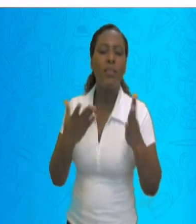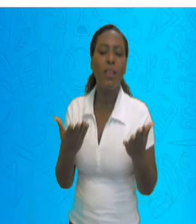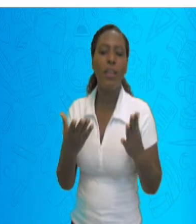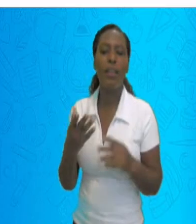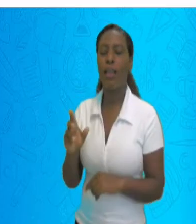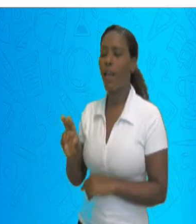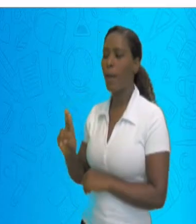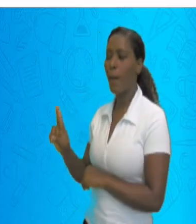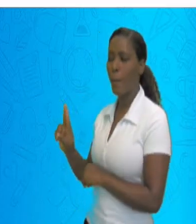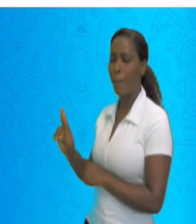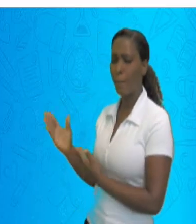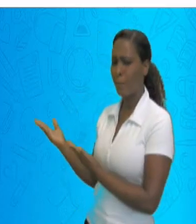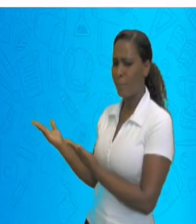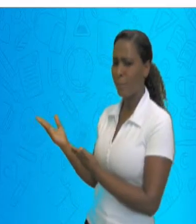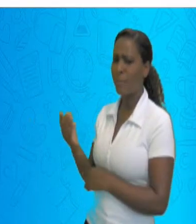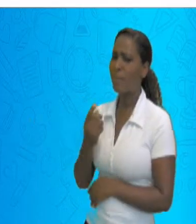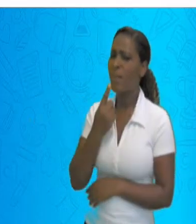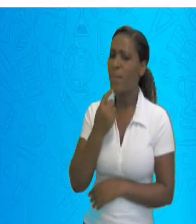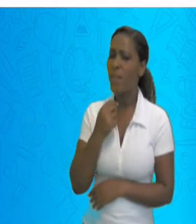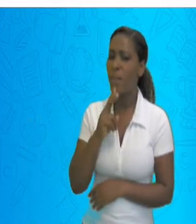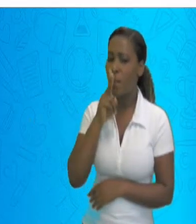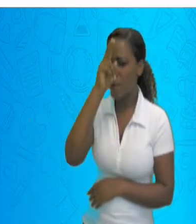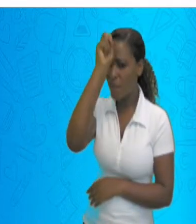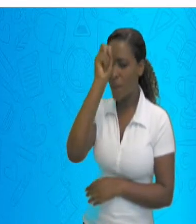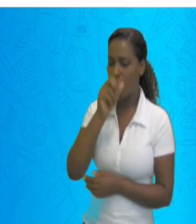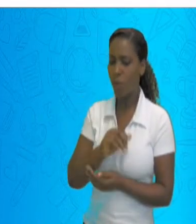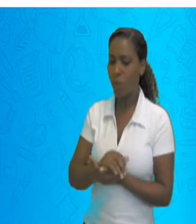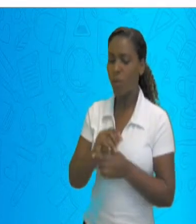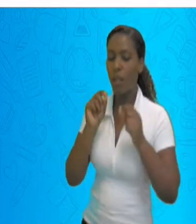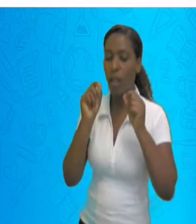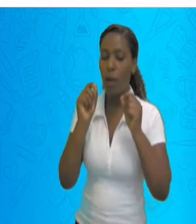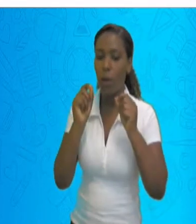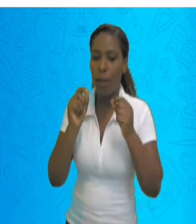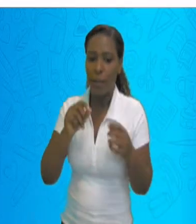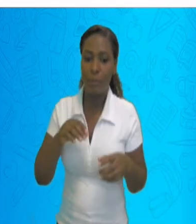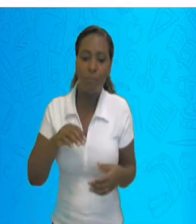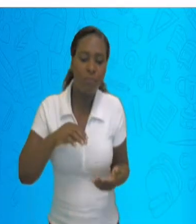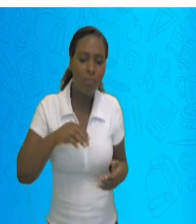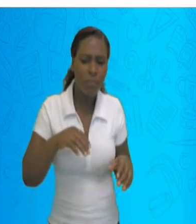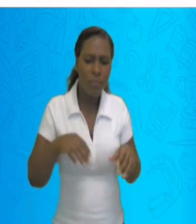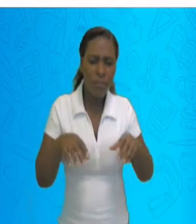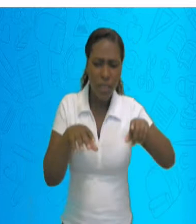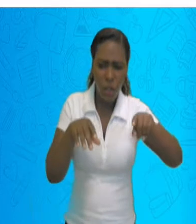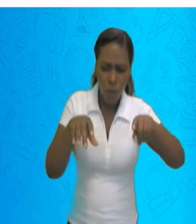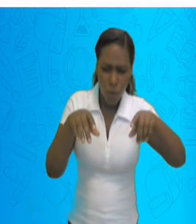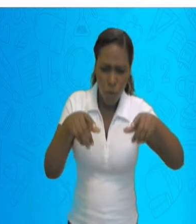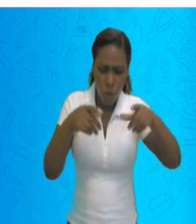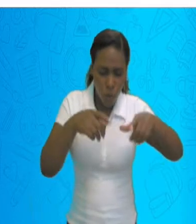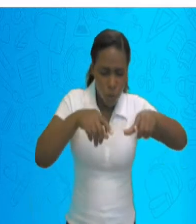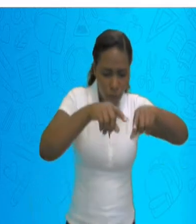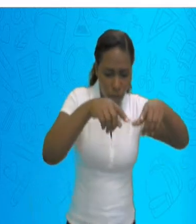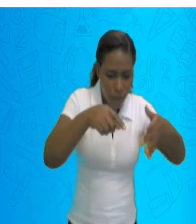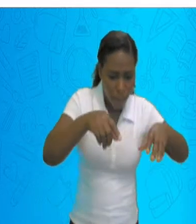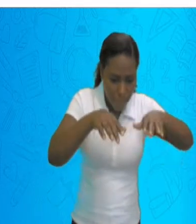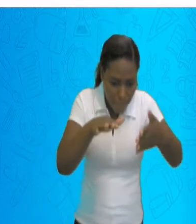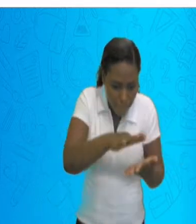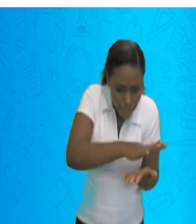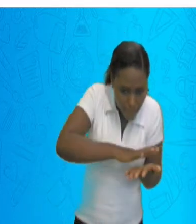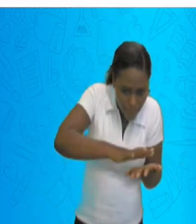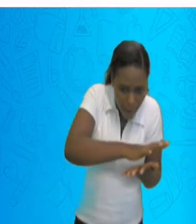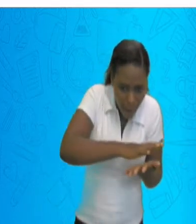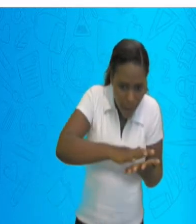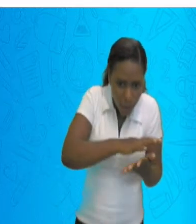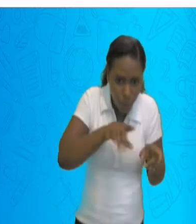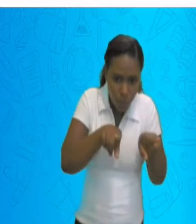é uma região plana e fechada. Então vamos lá, primeira informação. É formada por segmentos